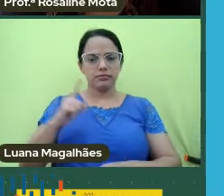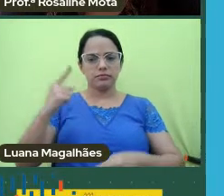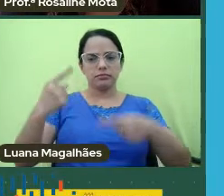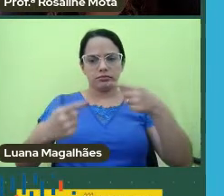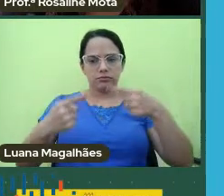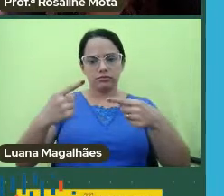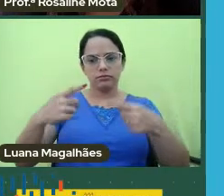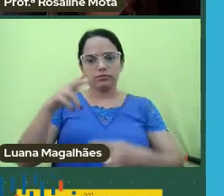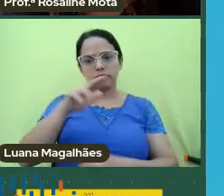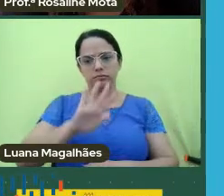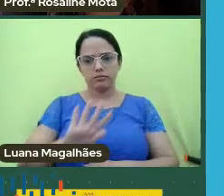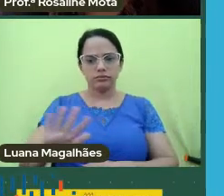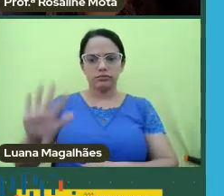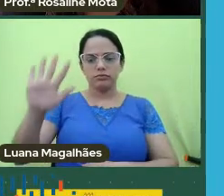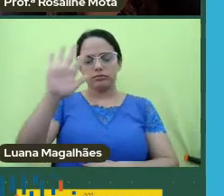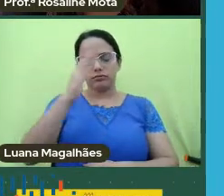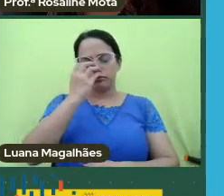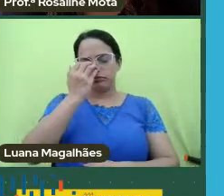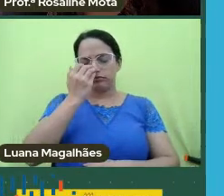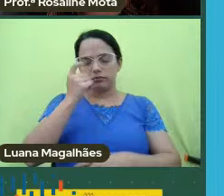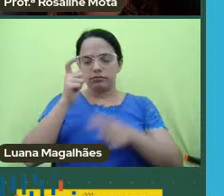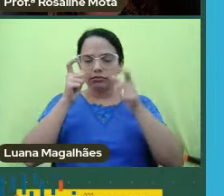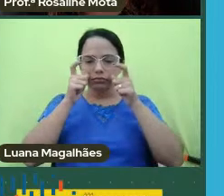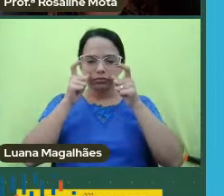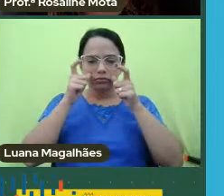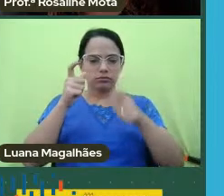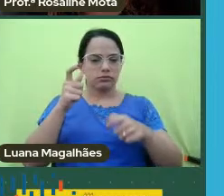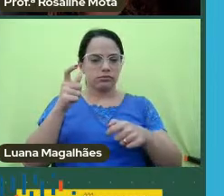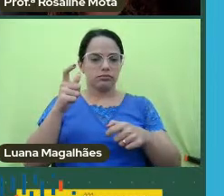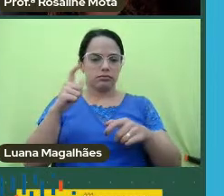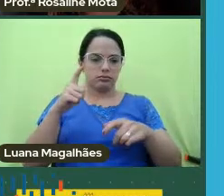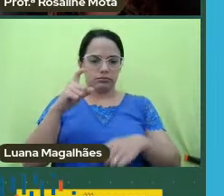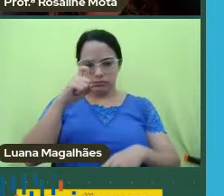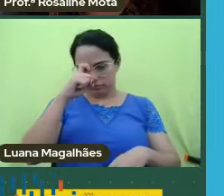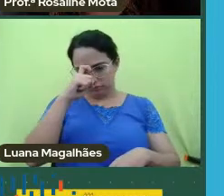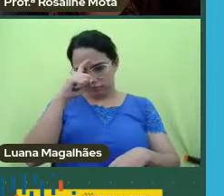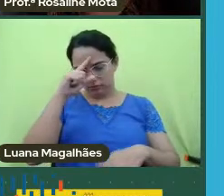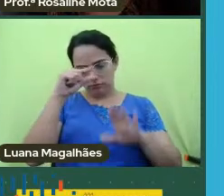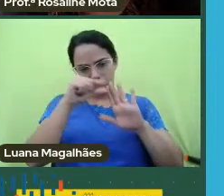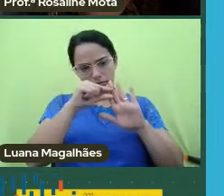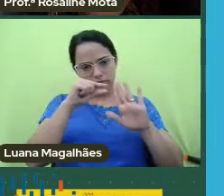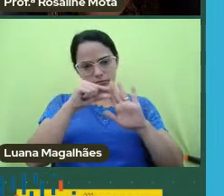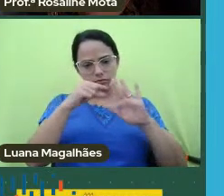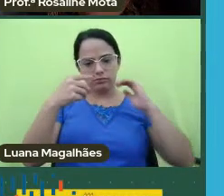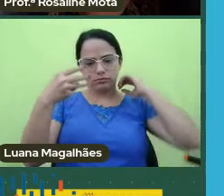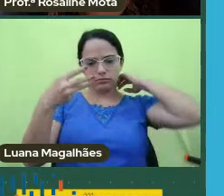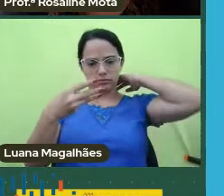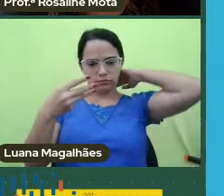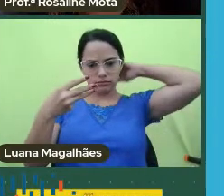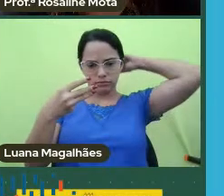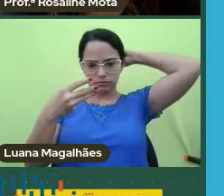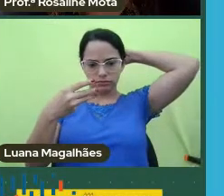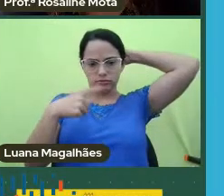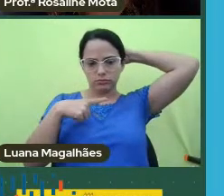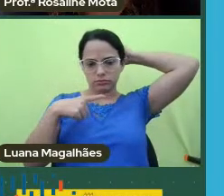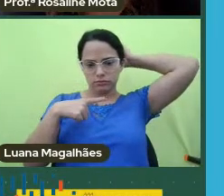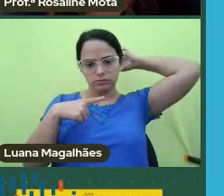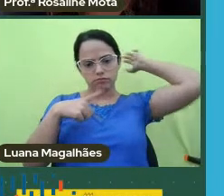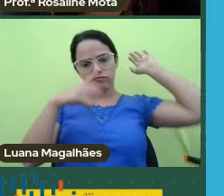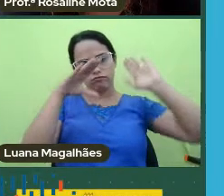atenção hospitalar e que no artigo 3º traz pontos